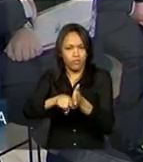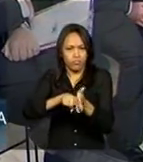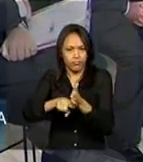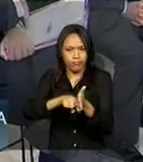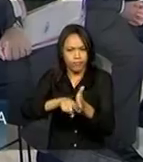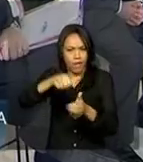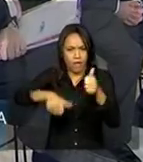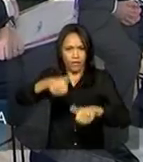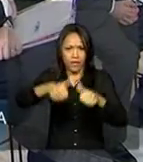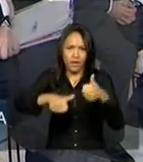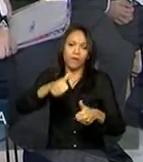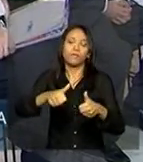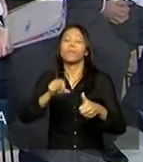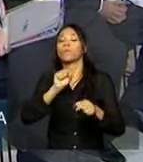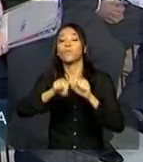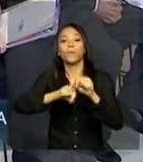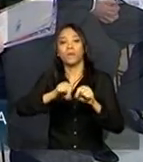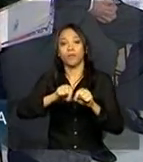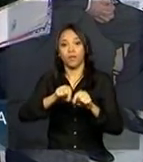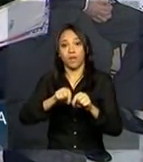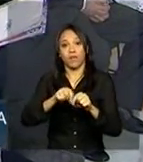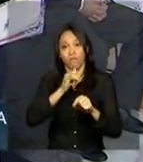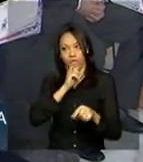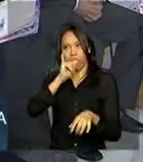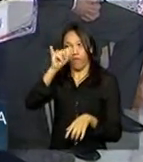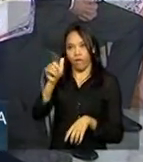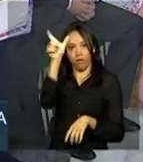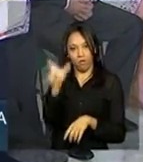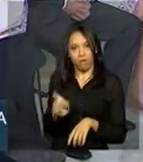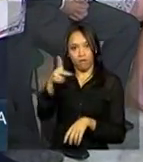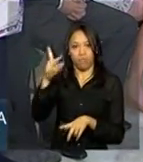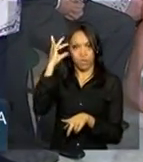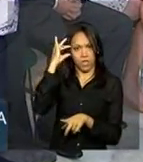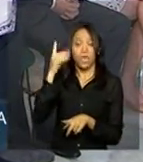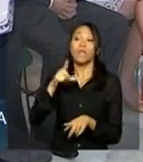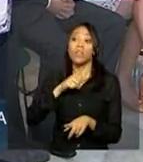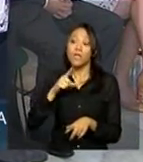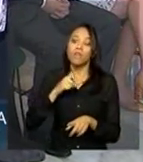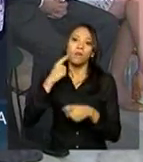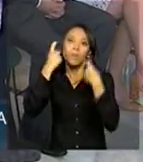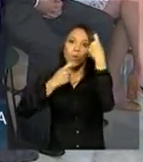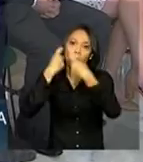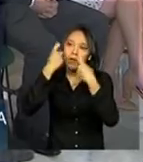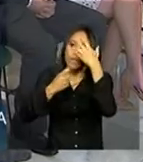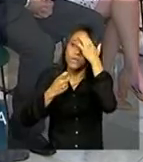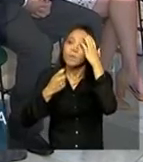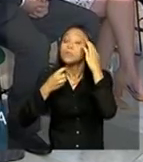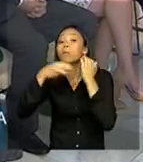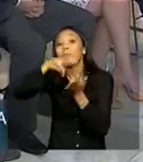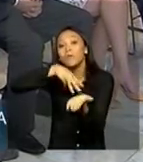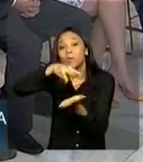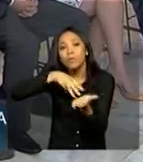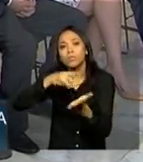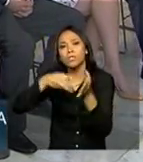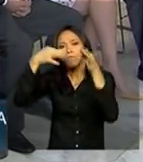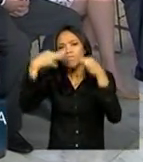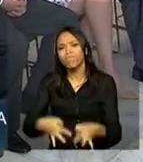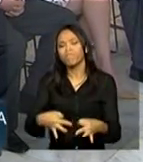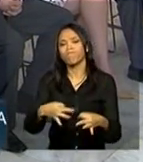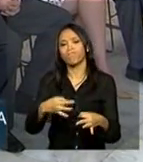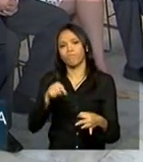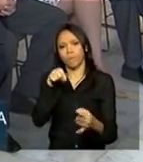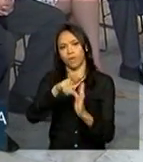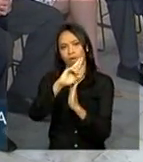volumes houve assim senhora presidenta uma preocupação metodológica muito rigorosa para que o